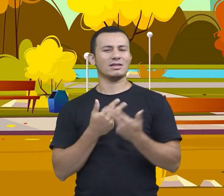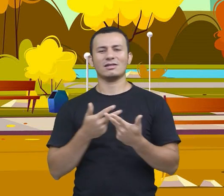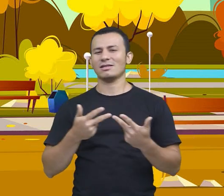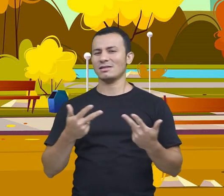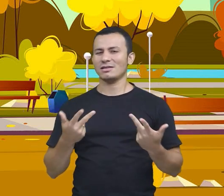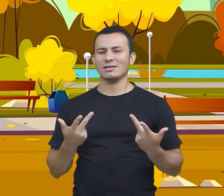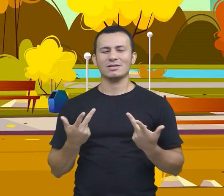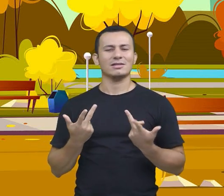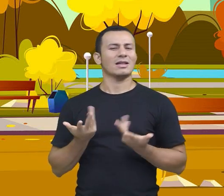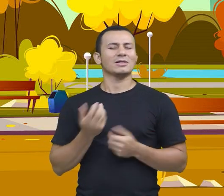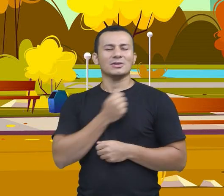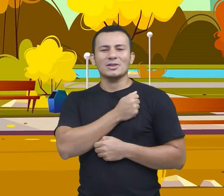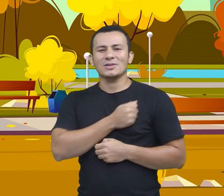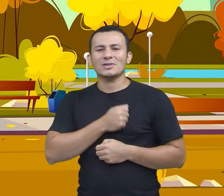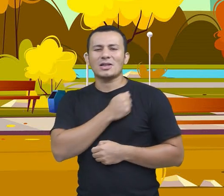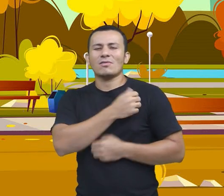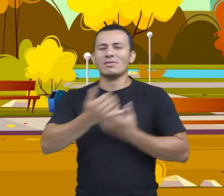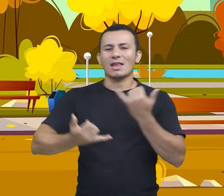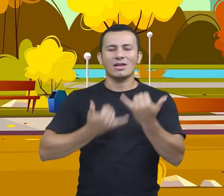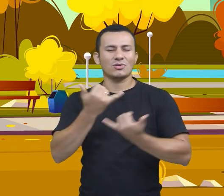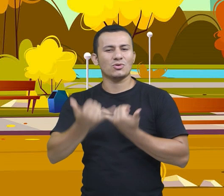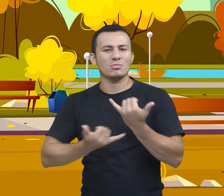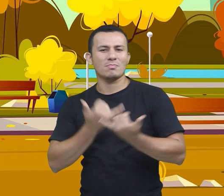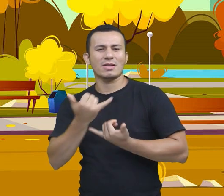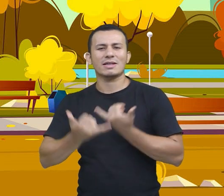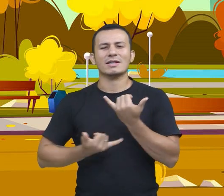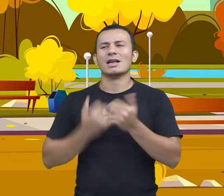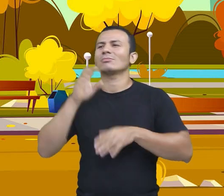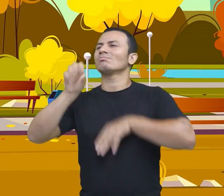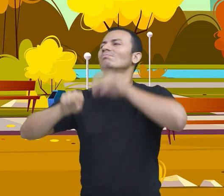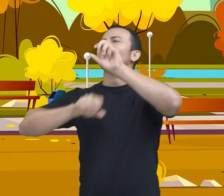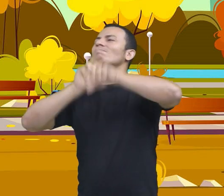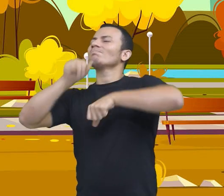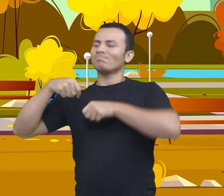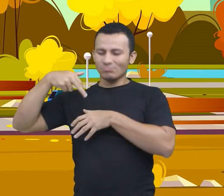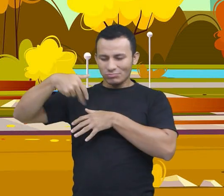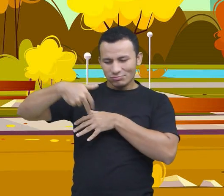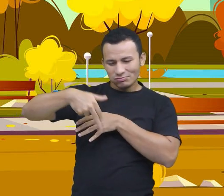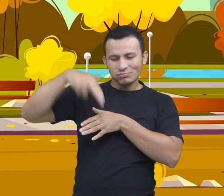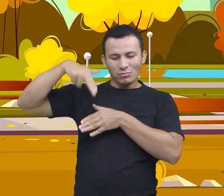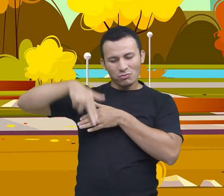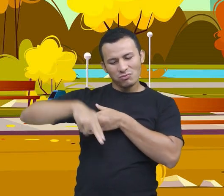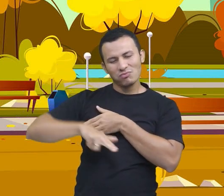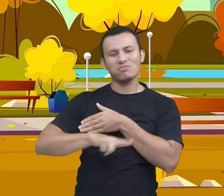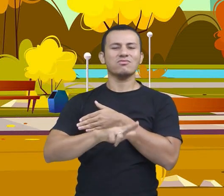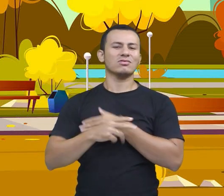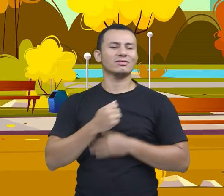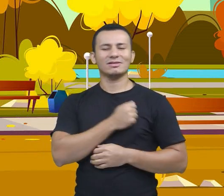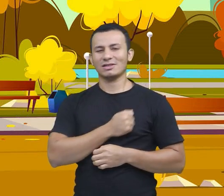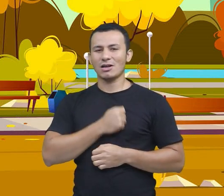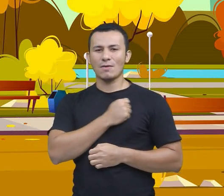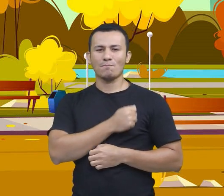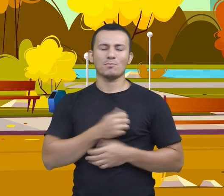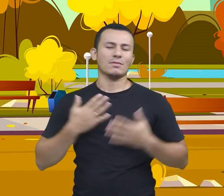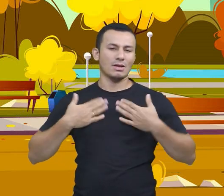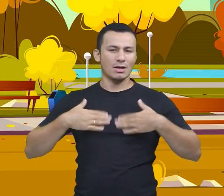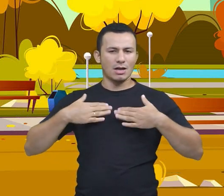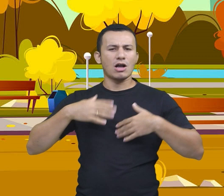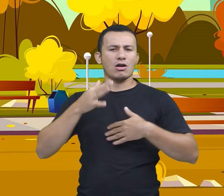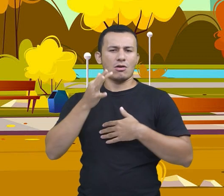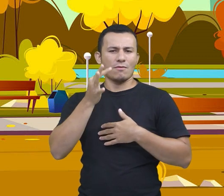saudade de aglomerar, de brincar, de subir e descer um escorregador. Mas nós vamos fazer